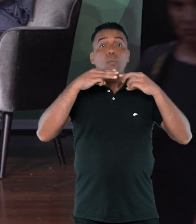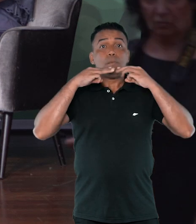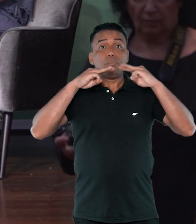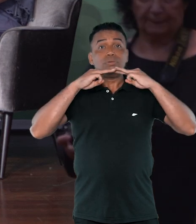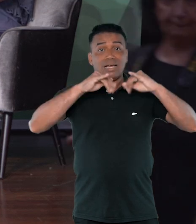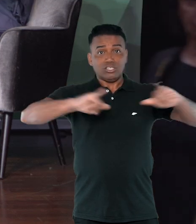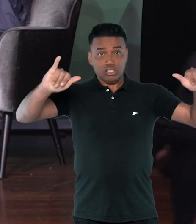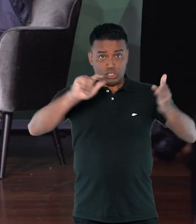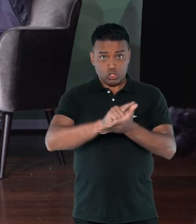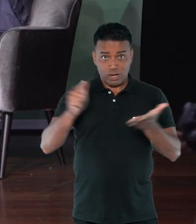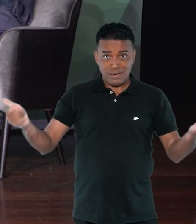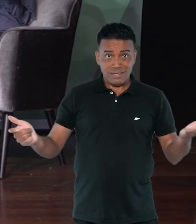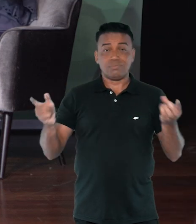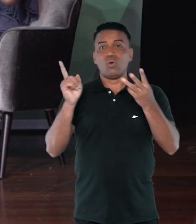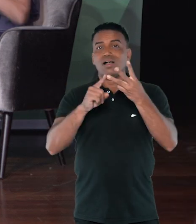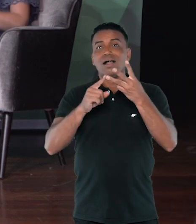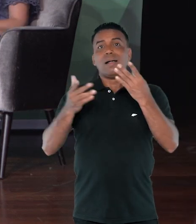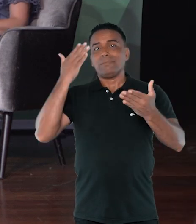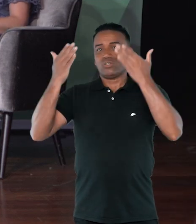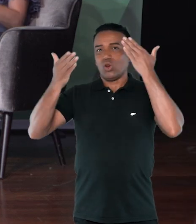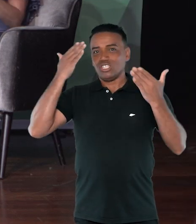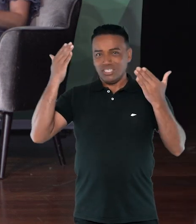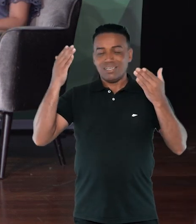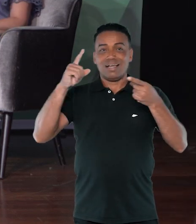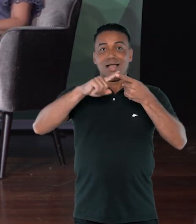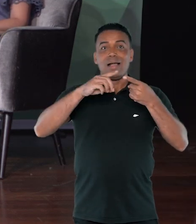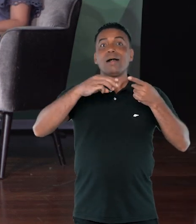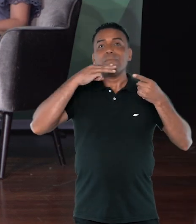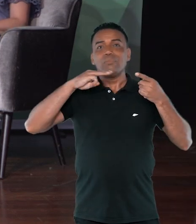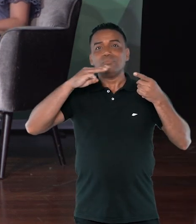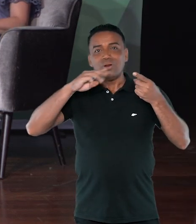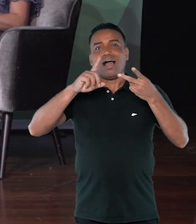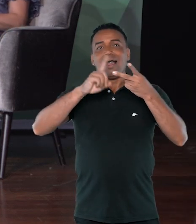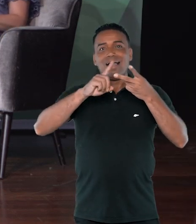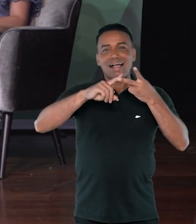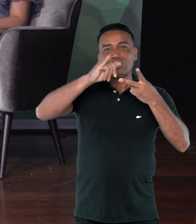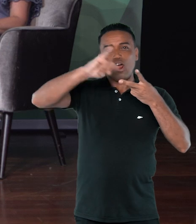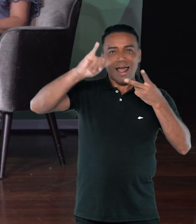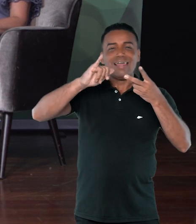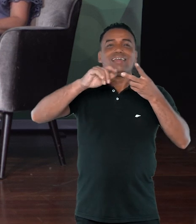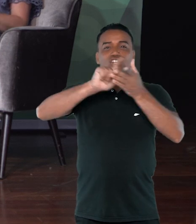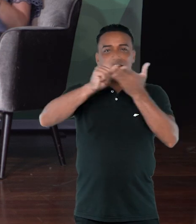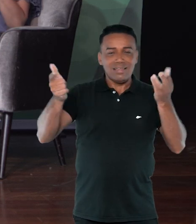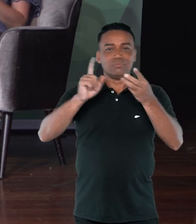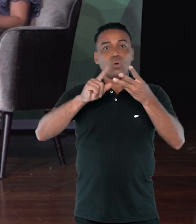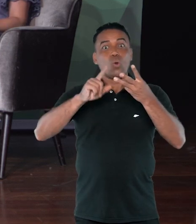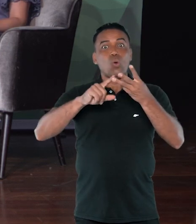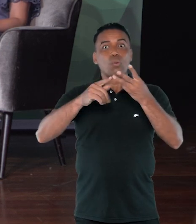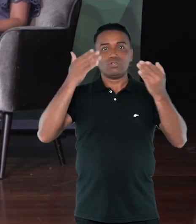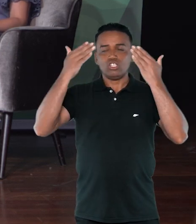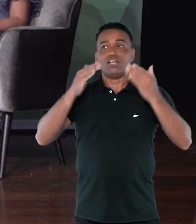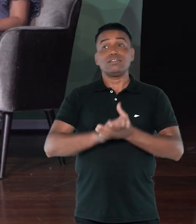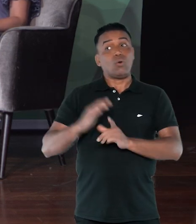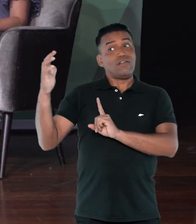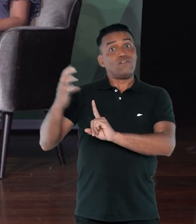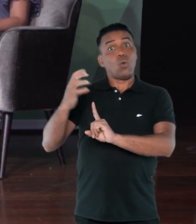e jornalismo, e na ponta, psicologia. Mas, de novo, a mãe, né? A influência da mãe sempre muito